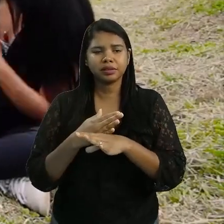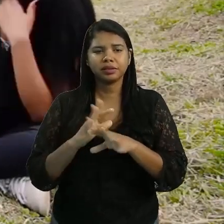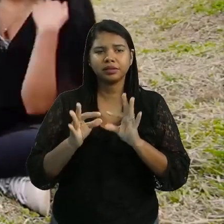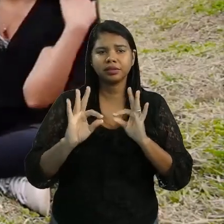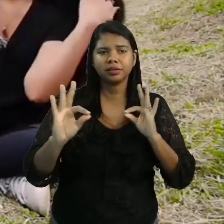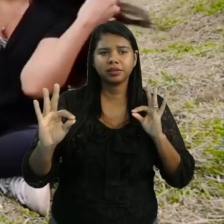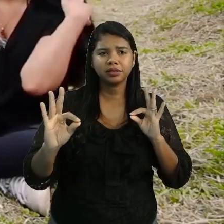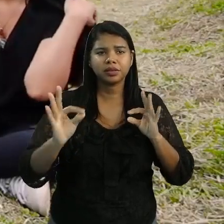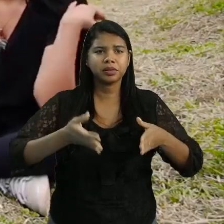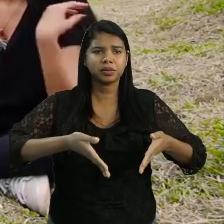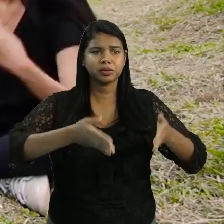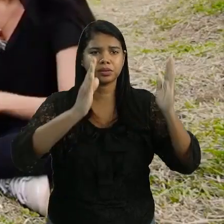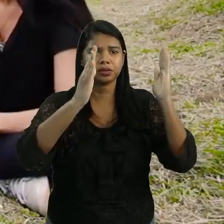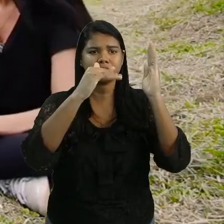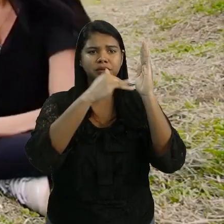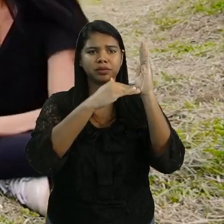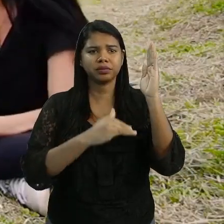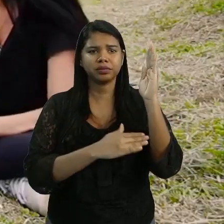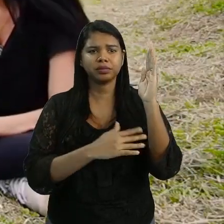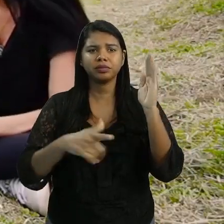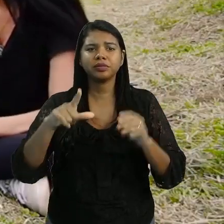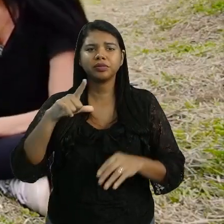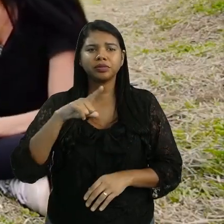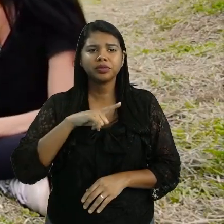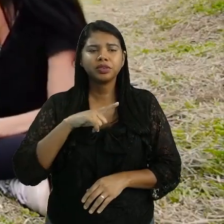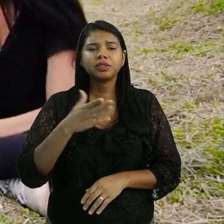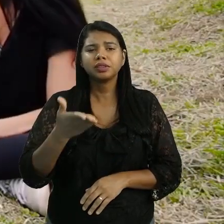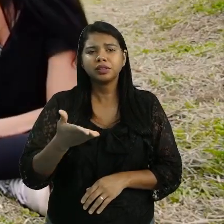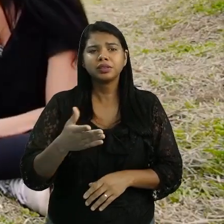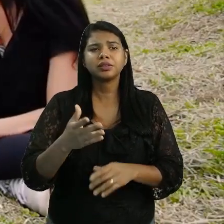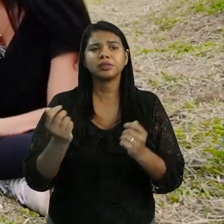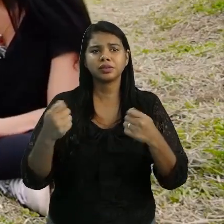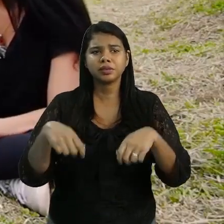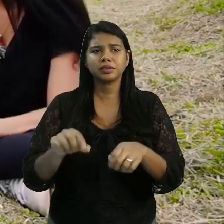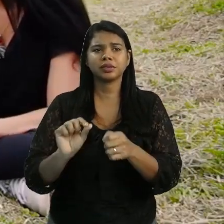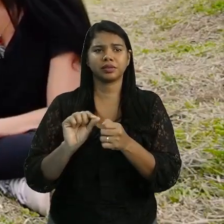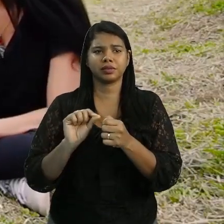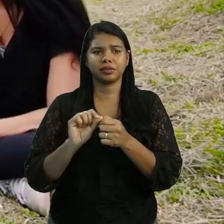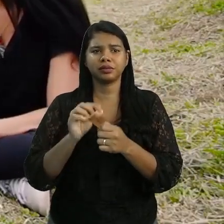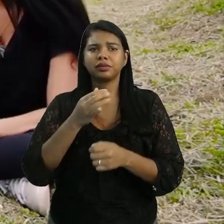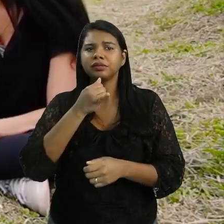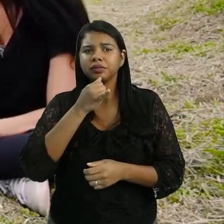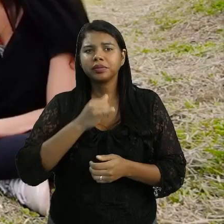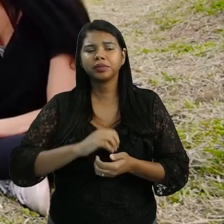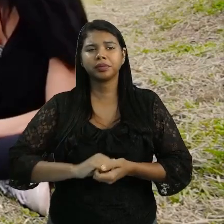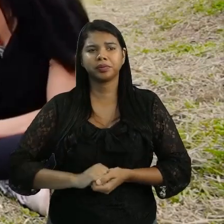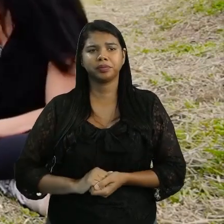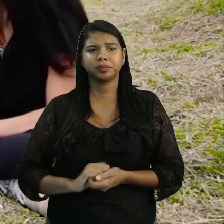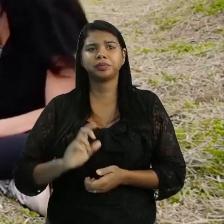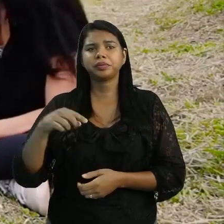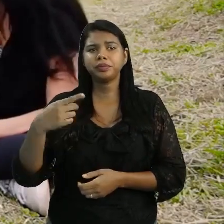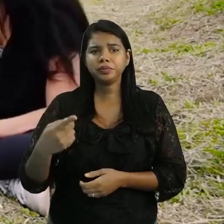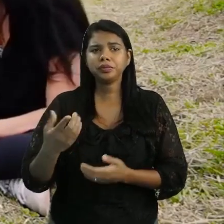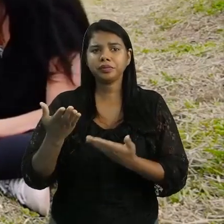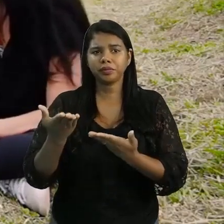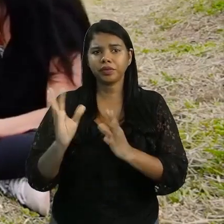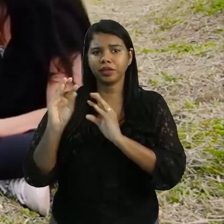mesmo, aquilo que está no prato, que sobrou, se sobra alguma coisa a gente também tem um lixinho separado que é para a gente fazer esse reaproveitamento.